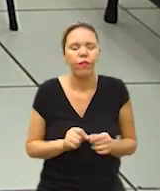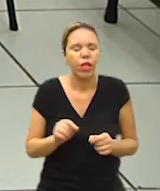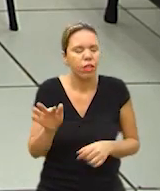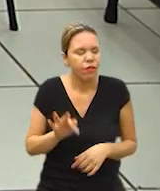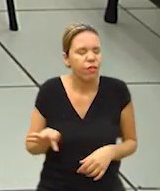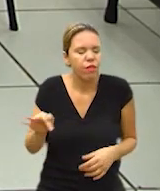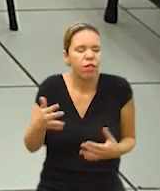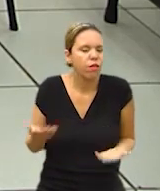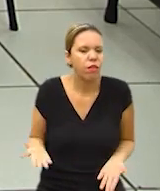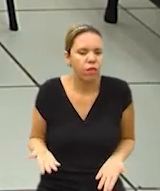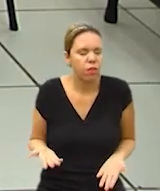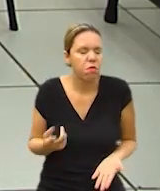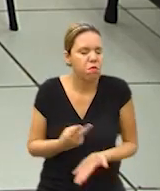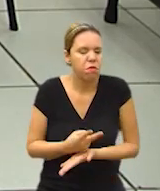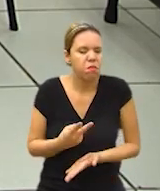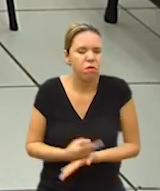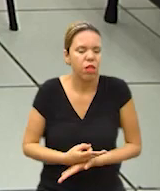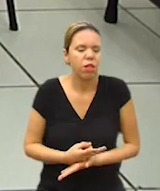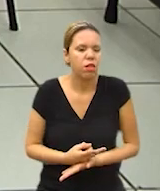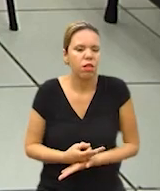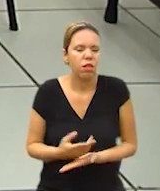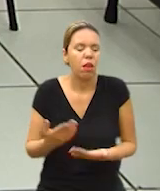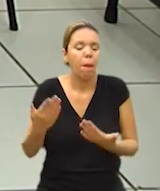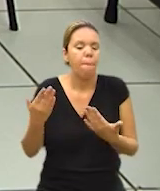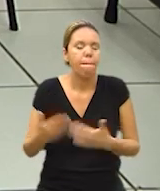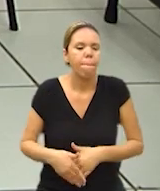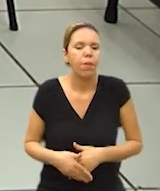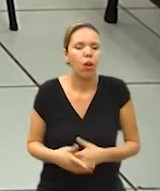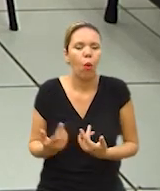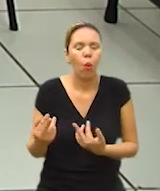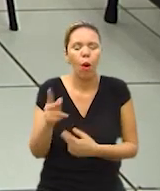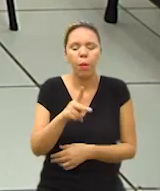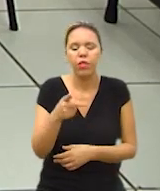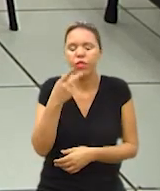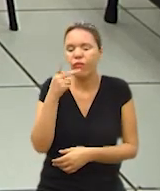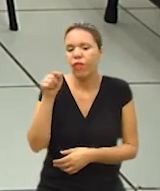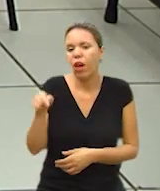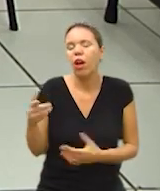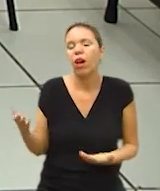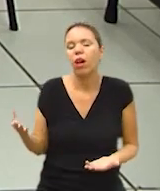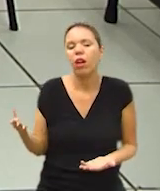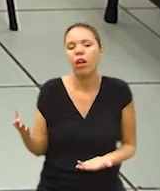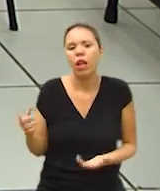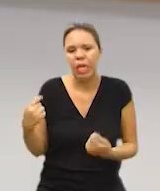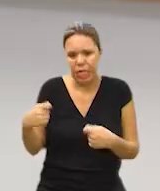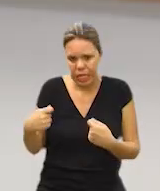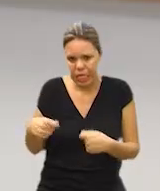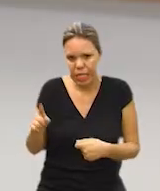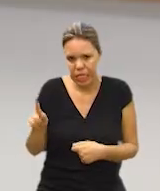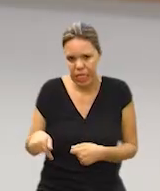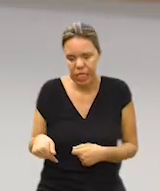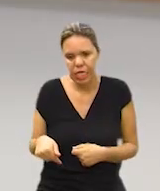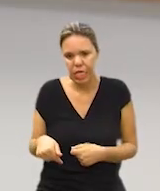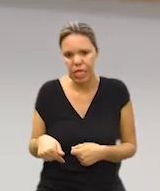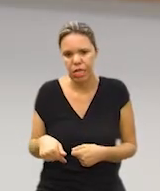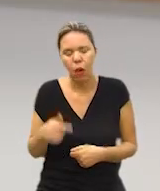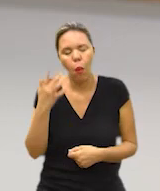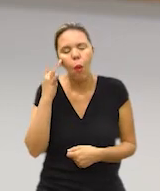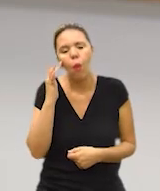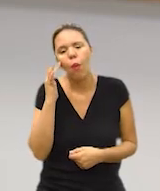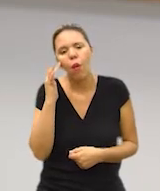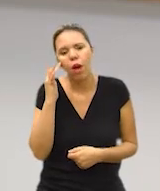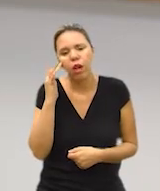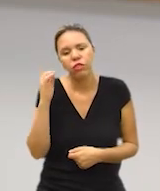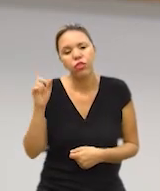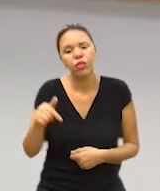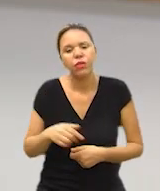a faculdade. Mesmo assim, esse exame, como a professora Carolina disse, ele é necessário mesmo? Ele é. Eu acho que é